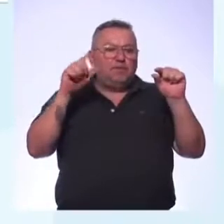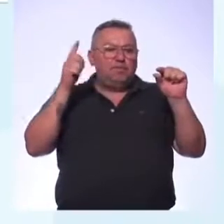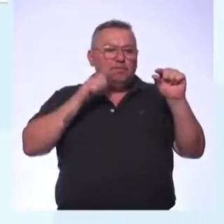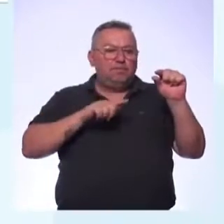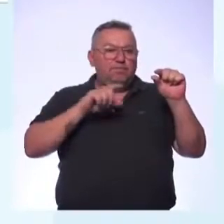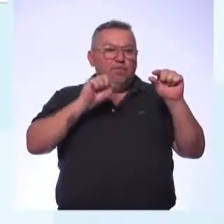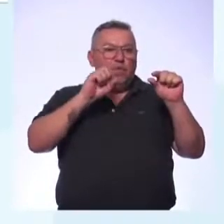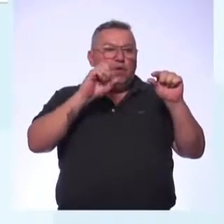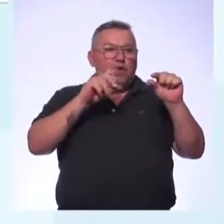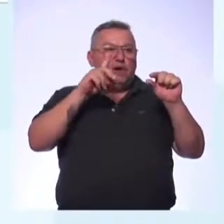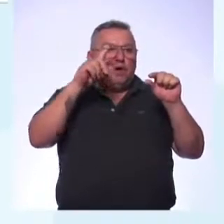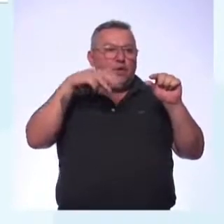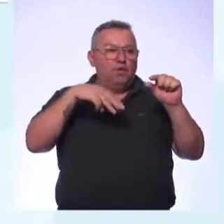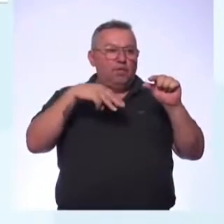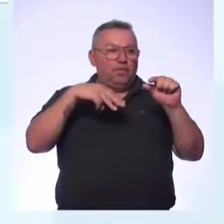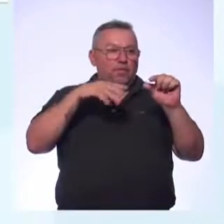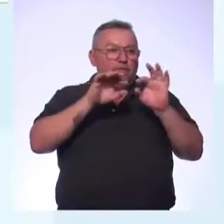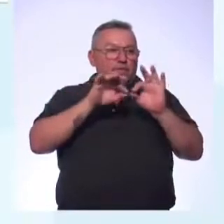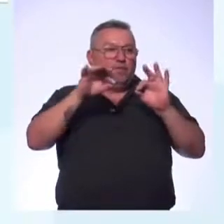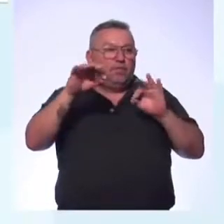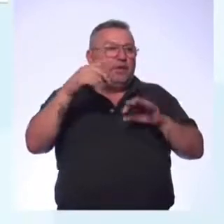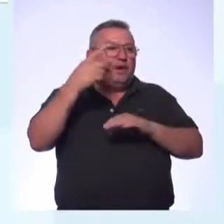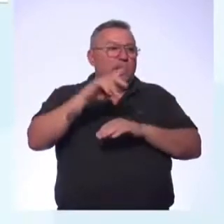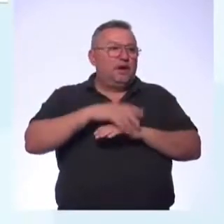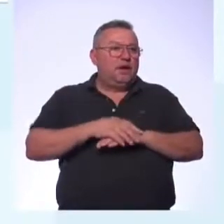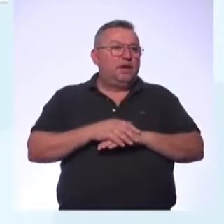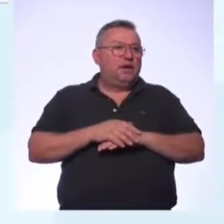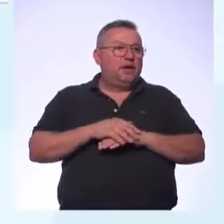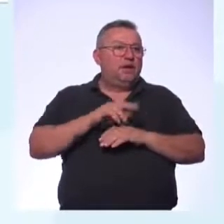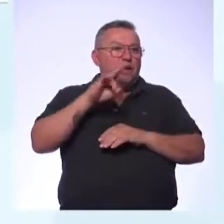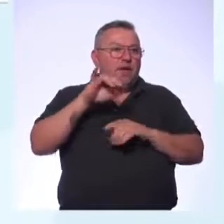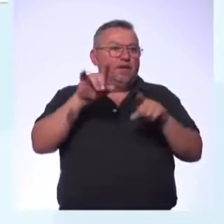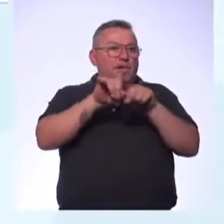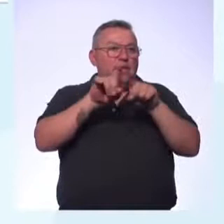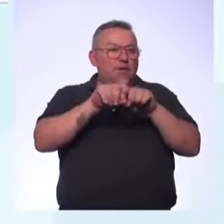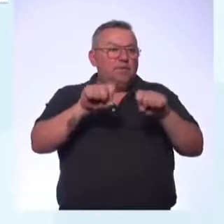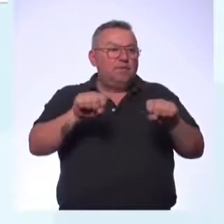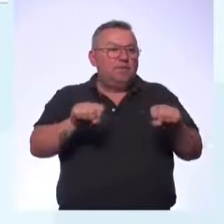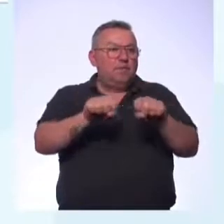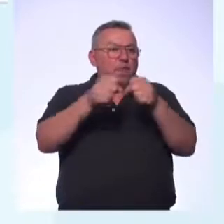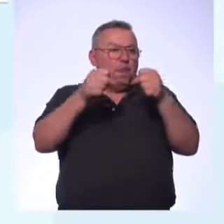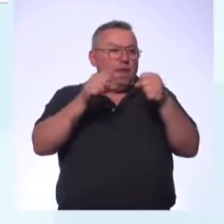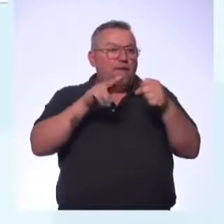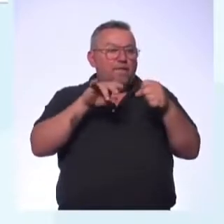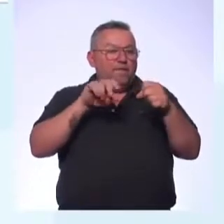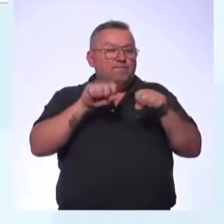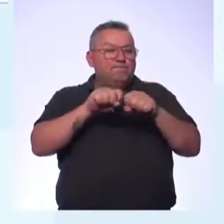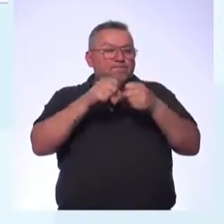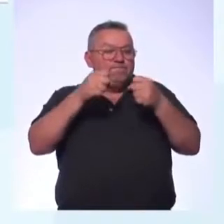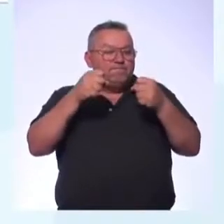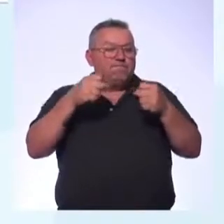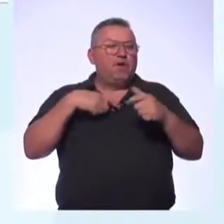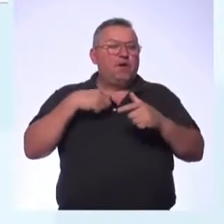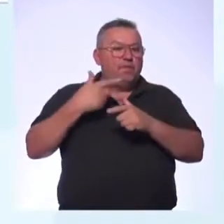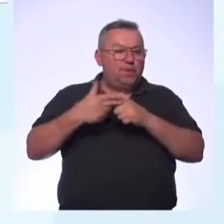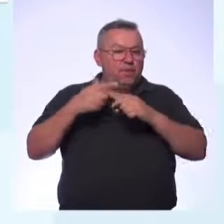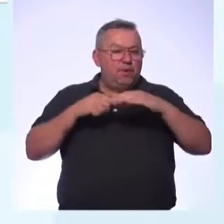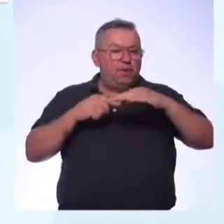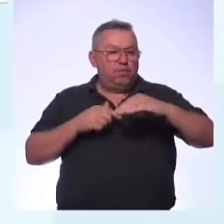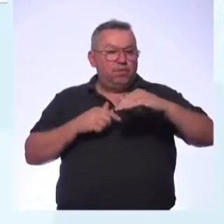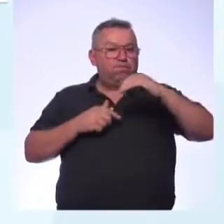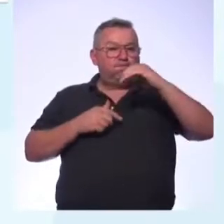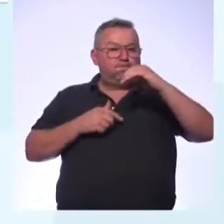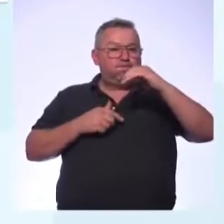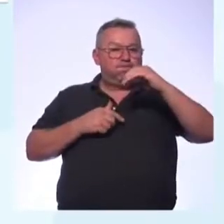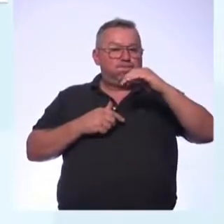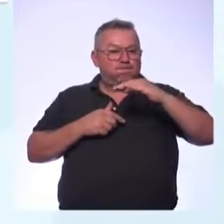80 quilômetros, né, do tamanho dela, então ela vai também envergar. Então ela vai sofrer processos aí, né, de